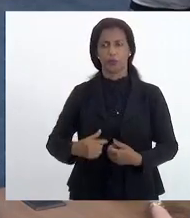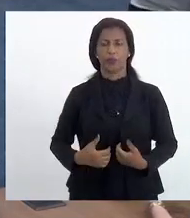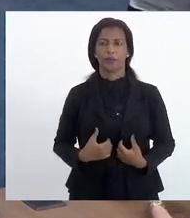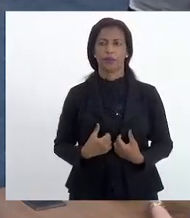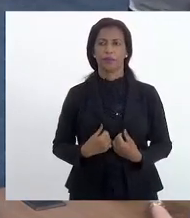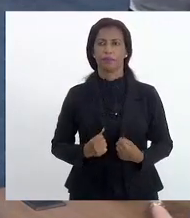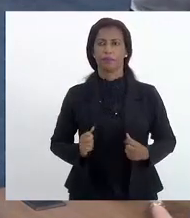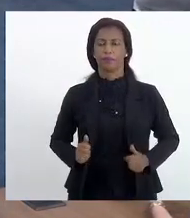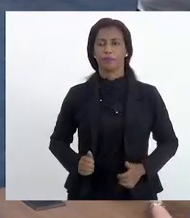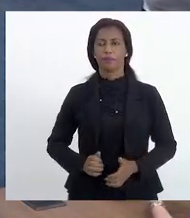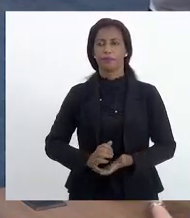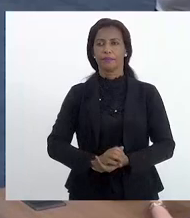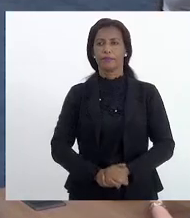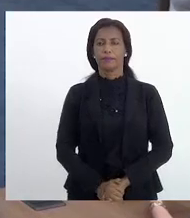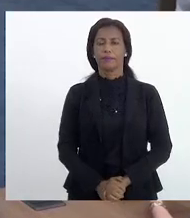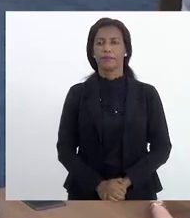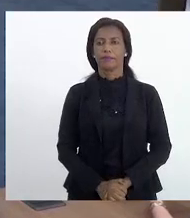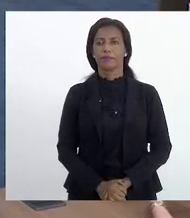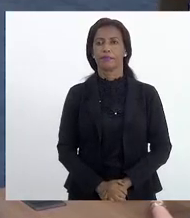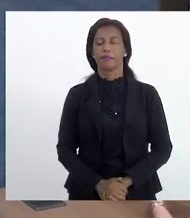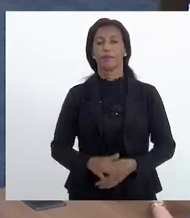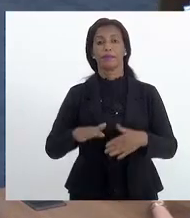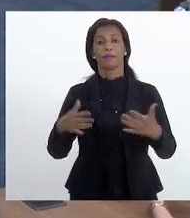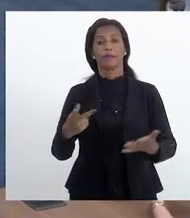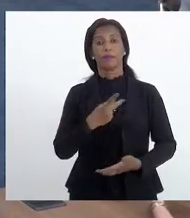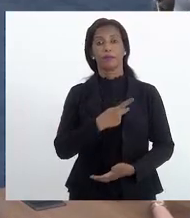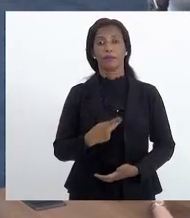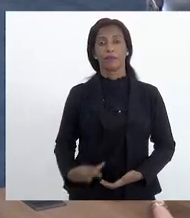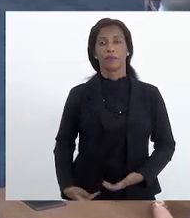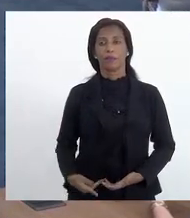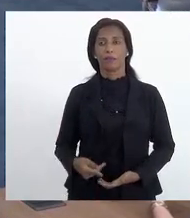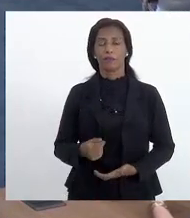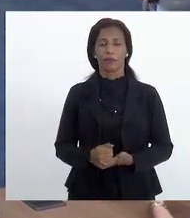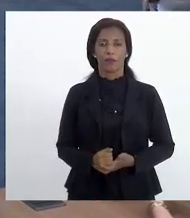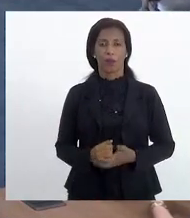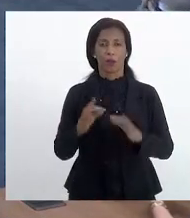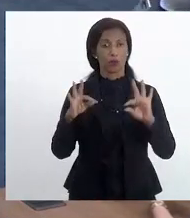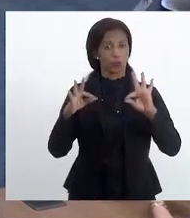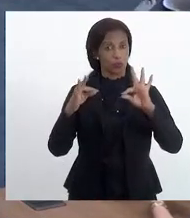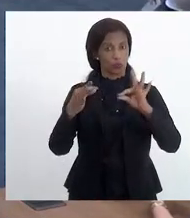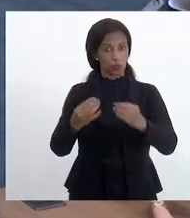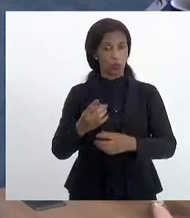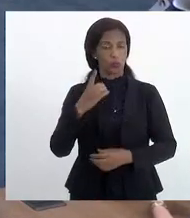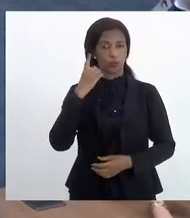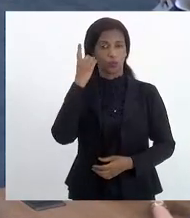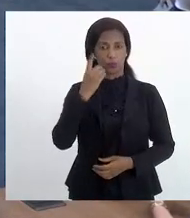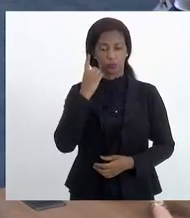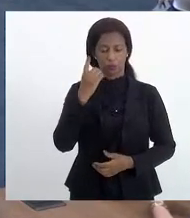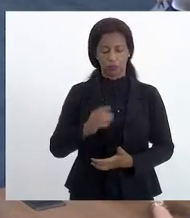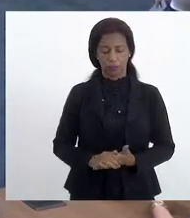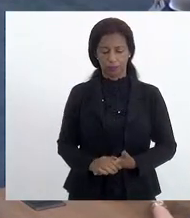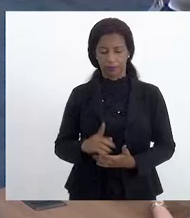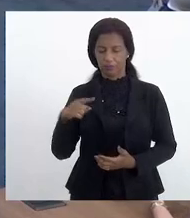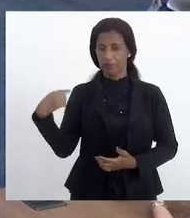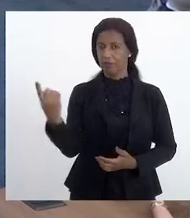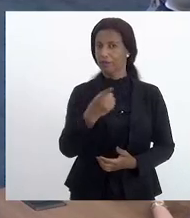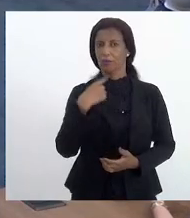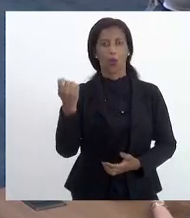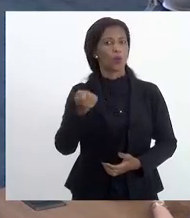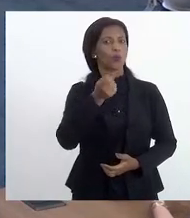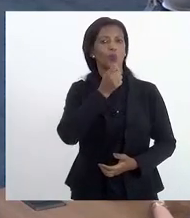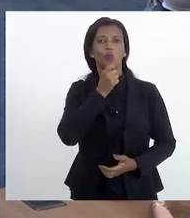dia. Senhor presidente, senhoras deputadas, senhores deputados, nós não temos dúvida do